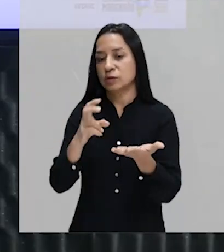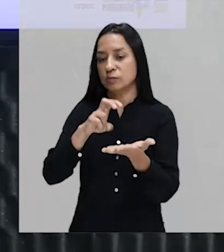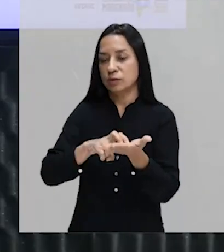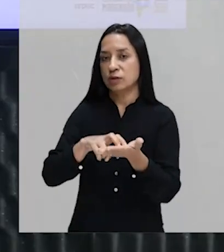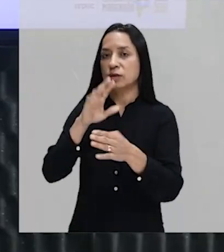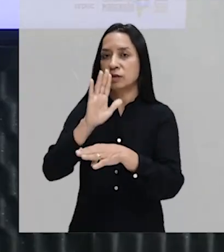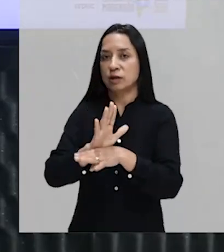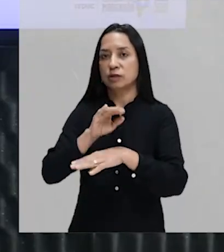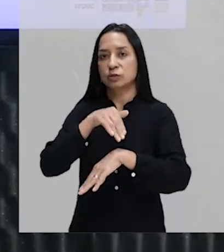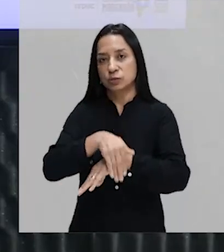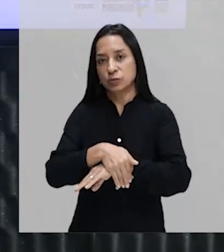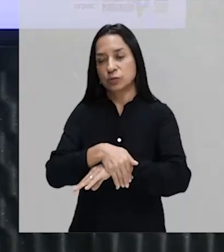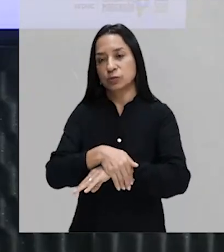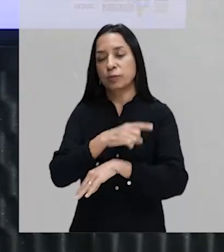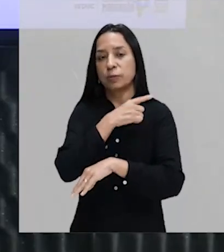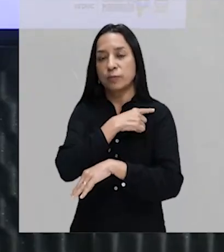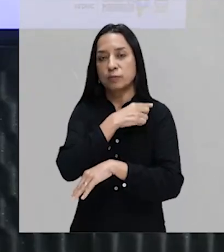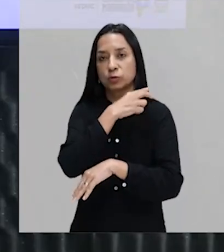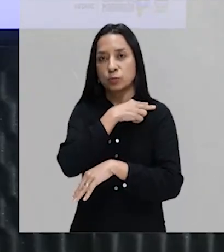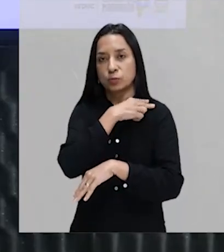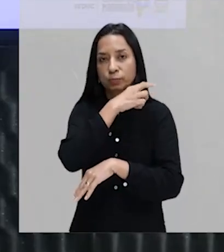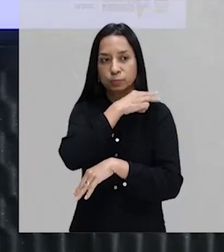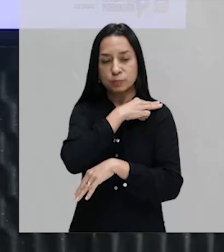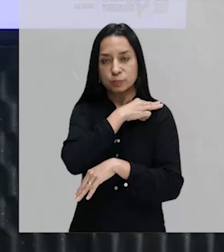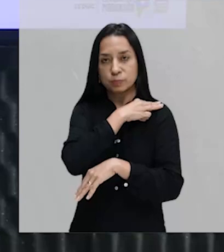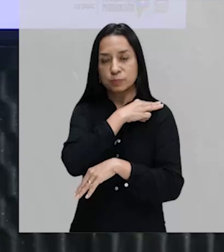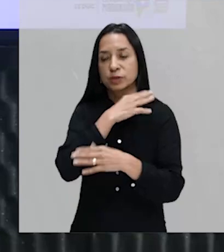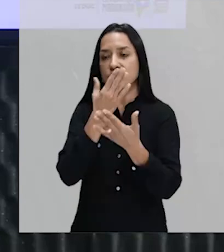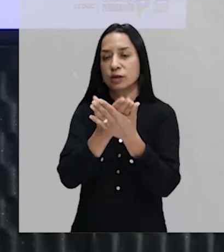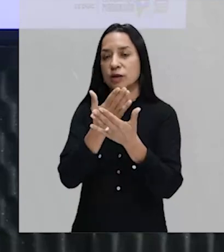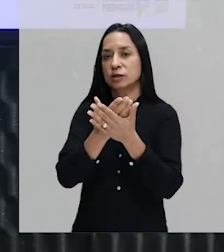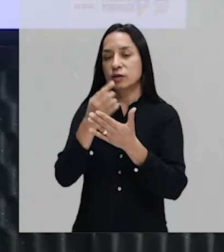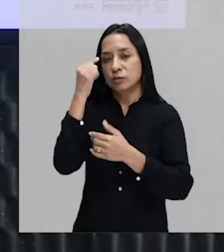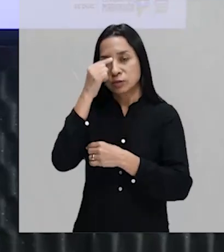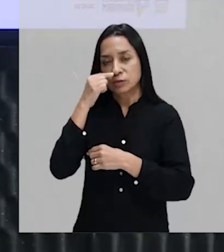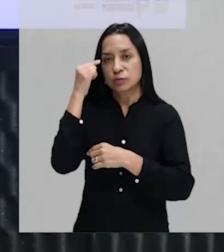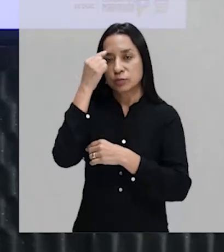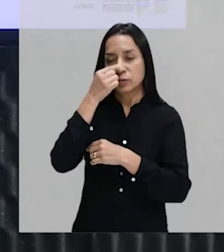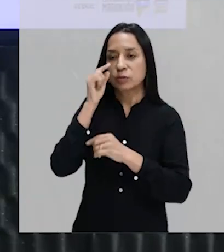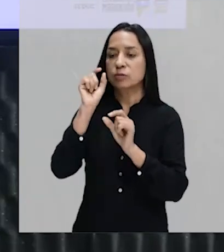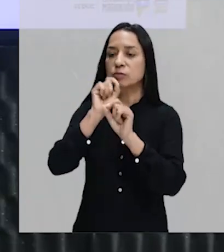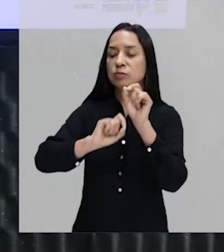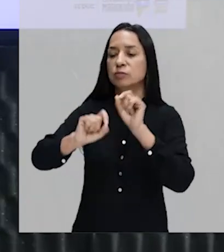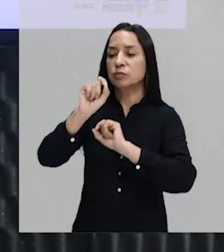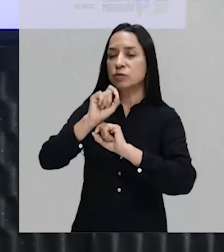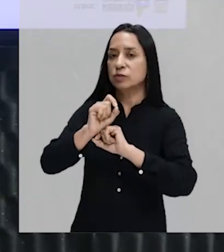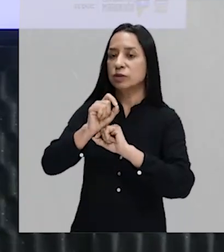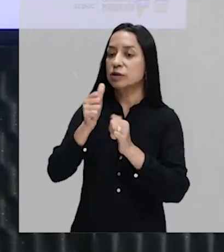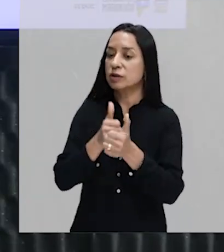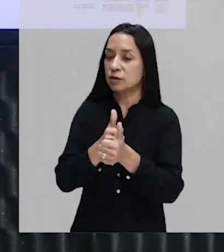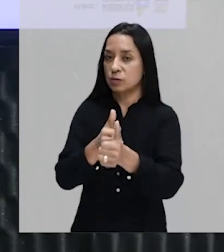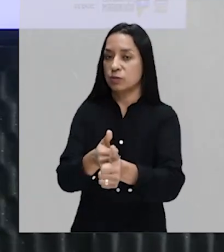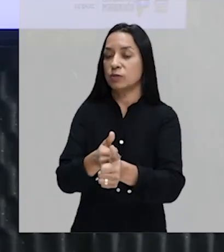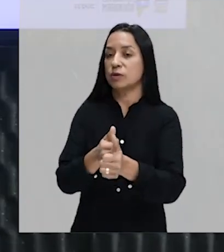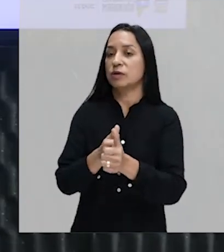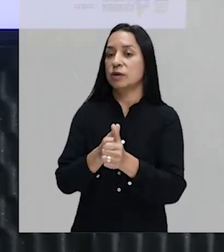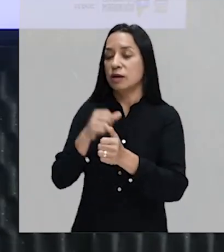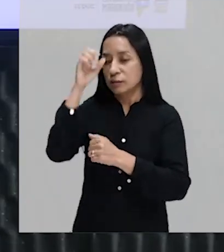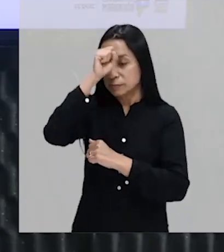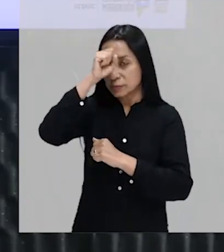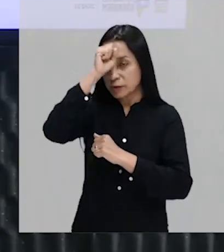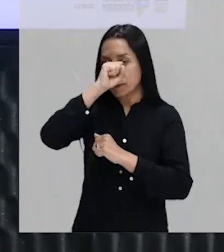noite, primeira, segunda e terceira série, tá? As aulas de espanhol, para quem quer acompanhar mais de perto e aprender